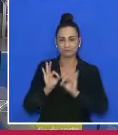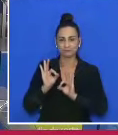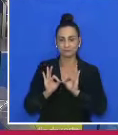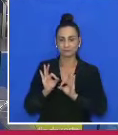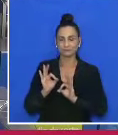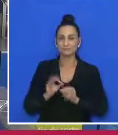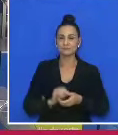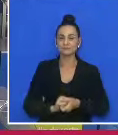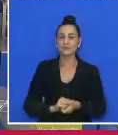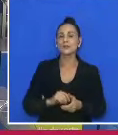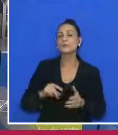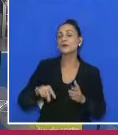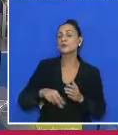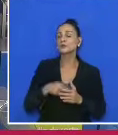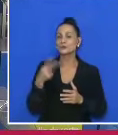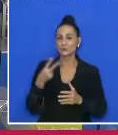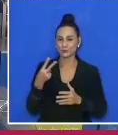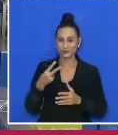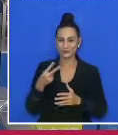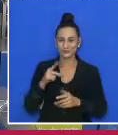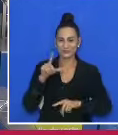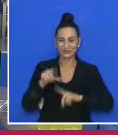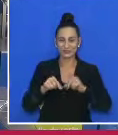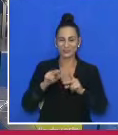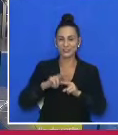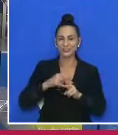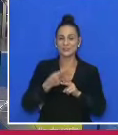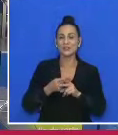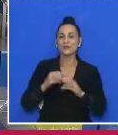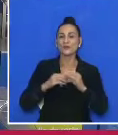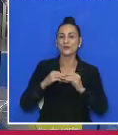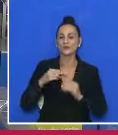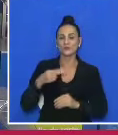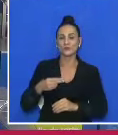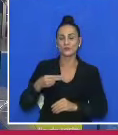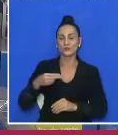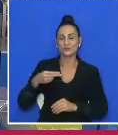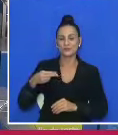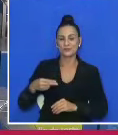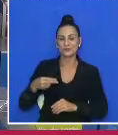Para o segundo sorteio da dupla Sena do concurso